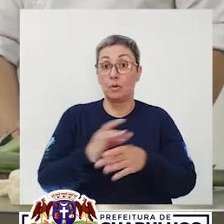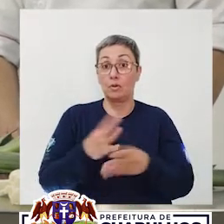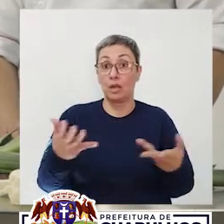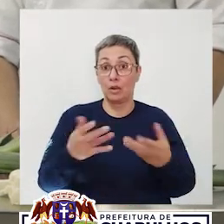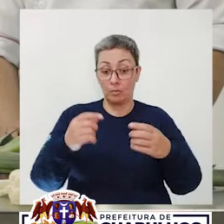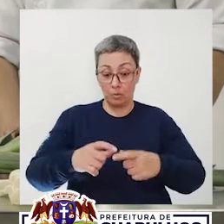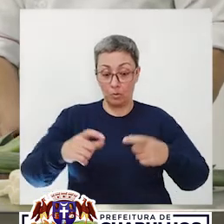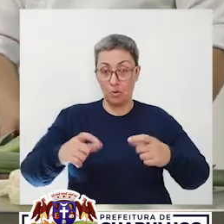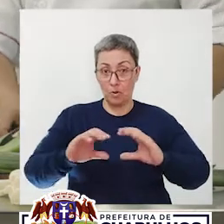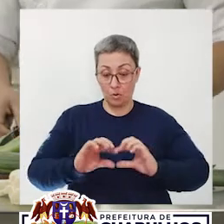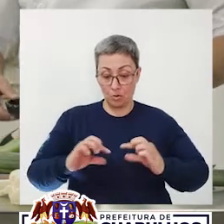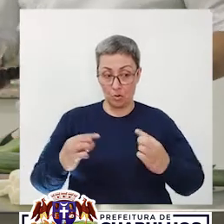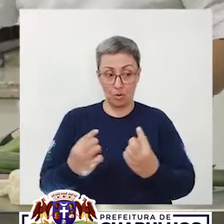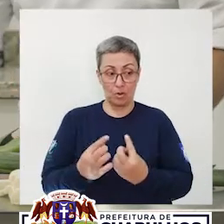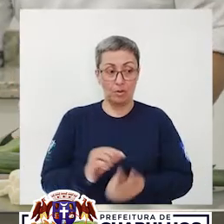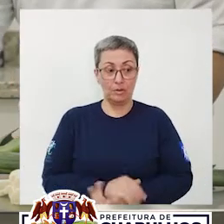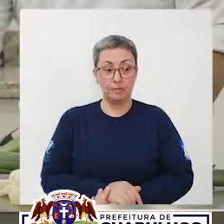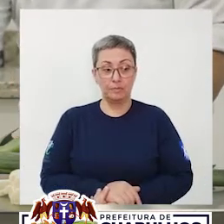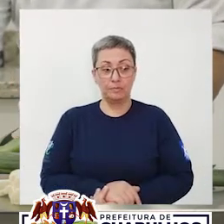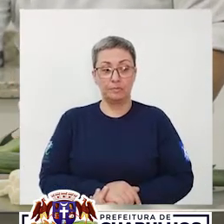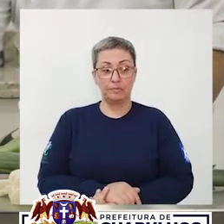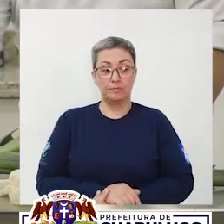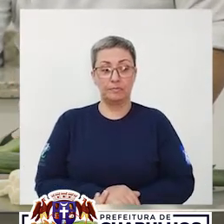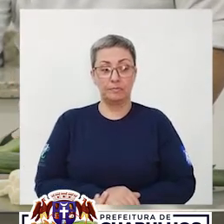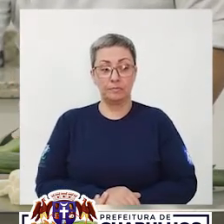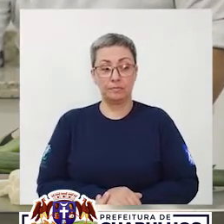Pronto, agora vamos colocar na forma.